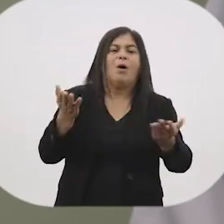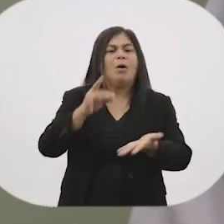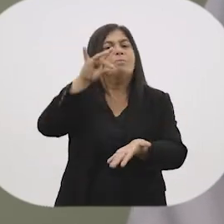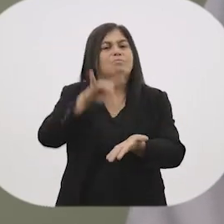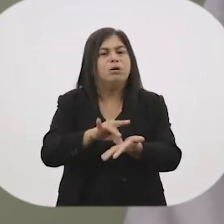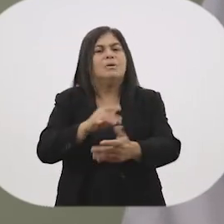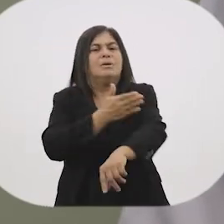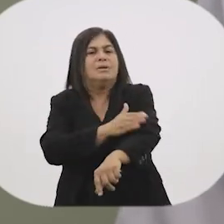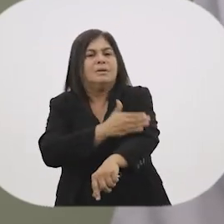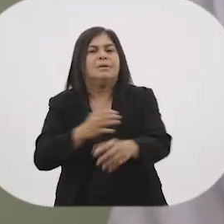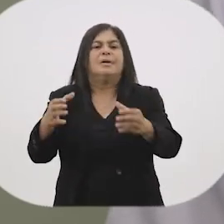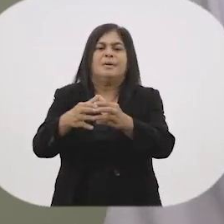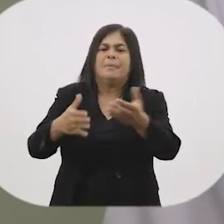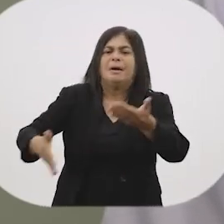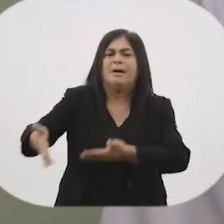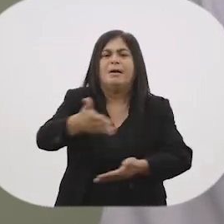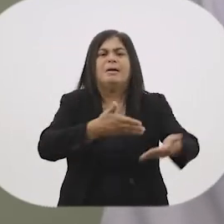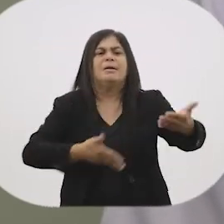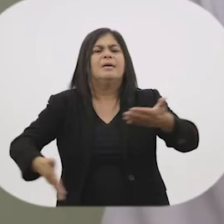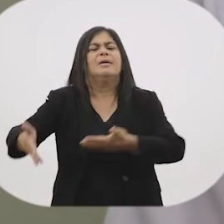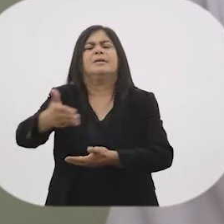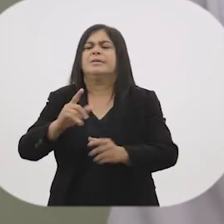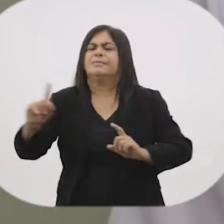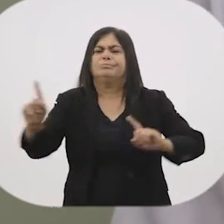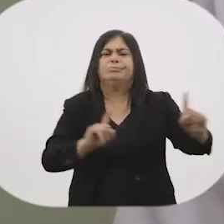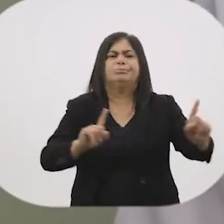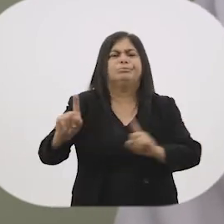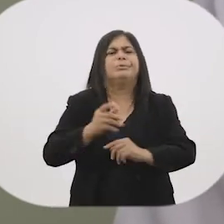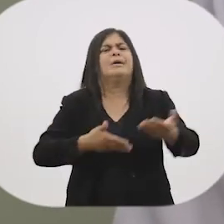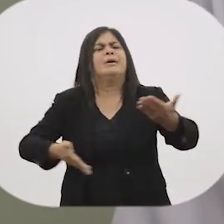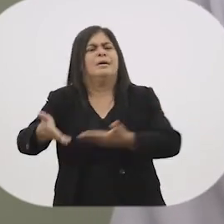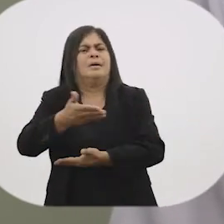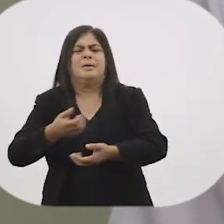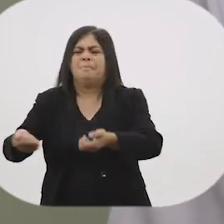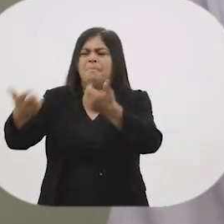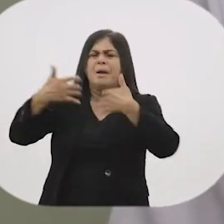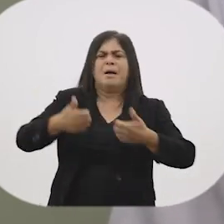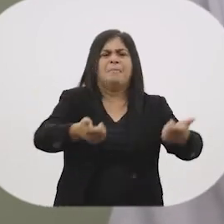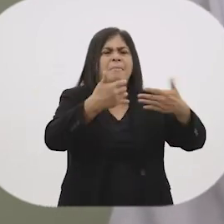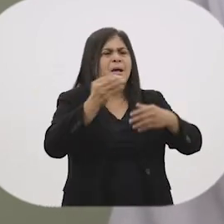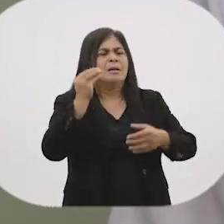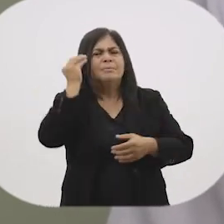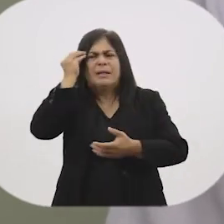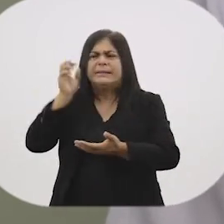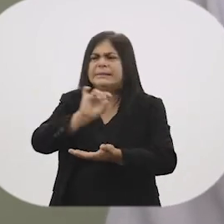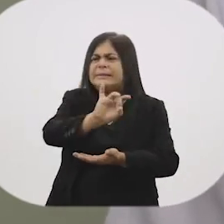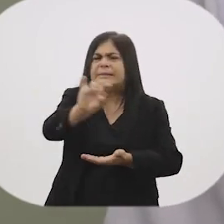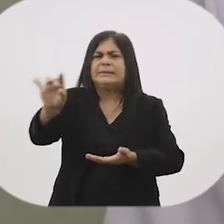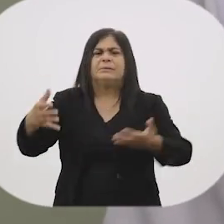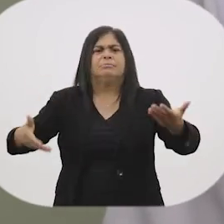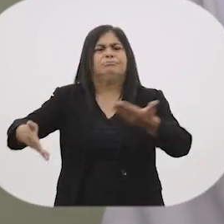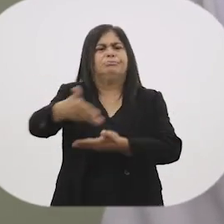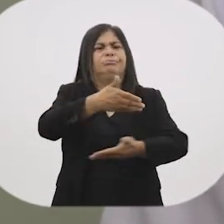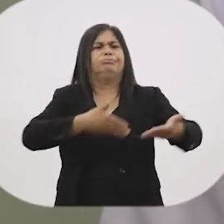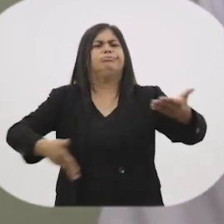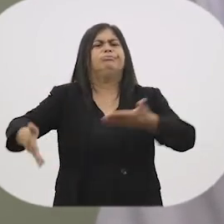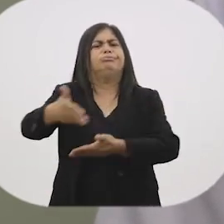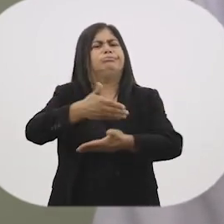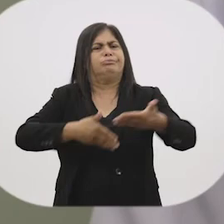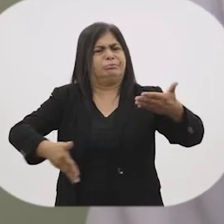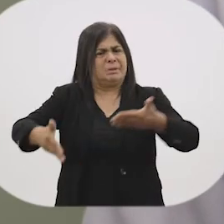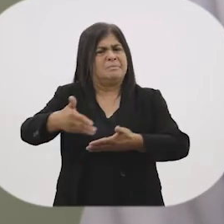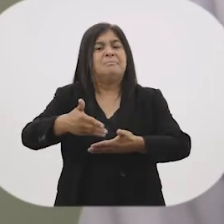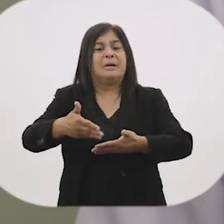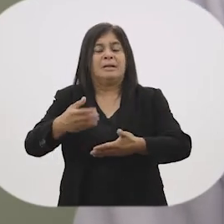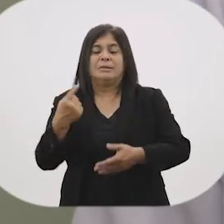trabalho que a gente faz através do grupo operativo em que elas podem através de compartilhamento de experiências é ter uma